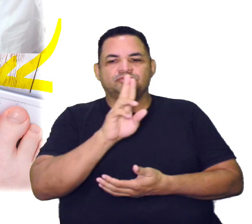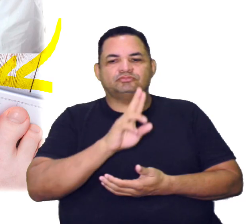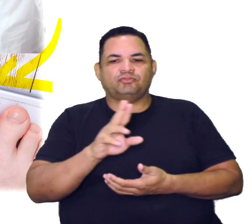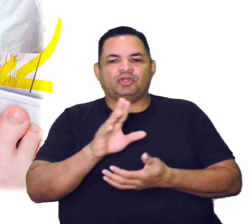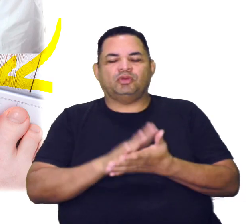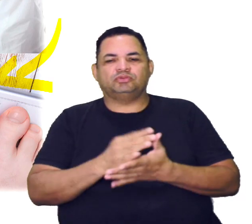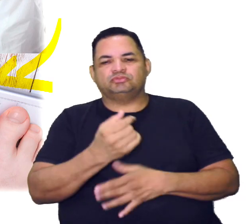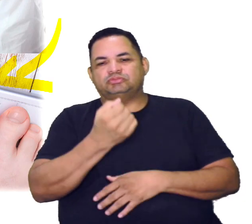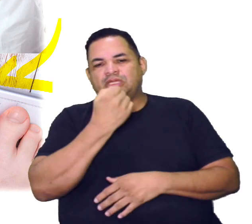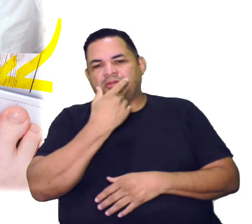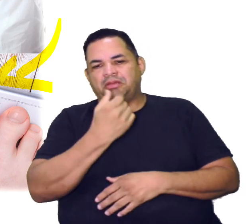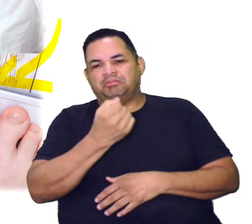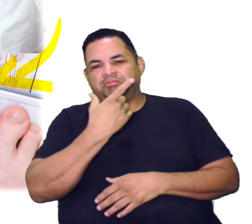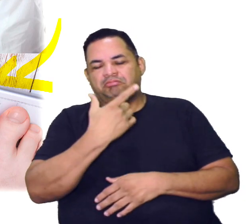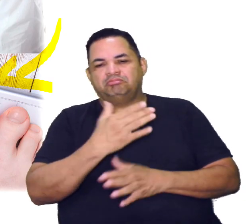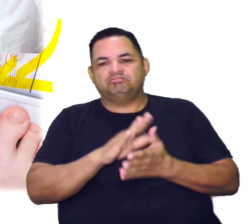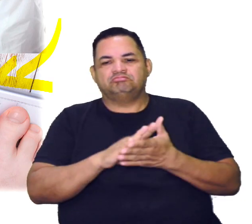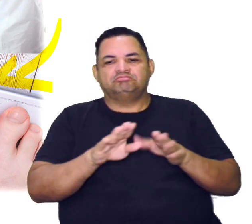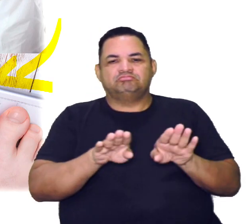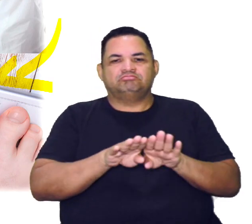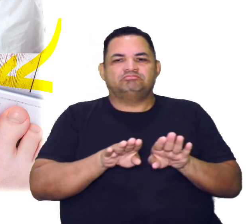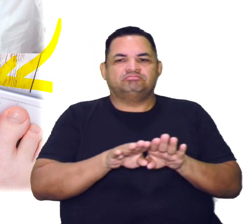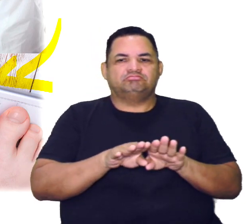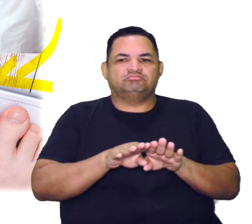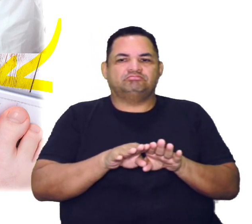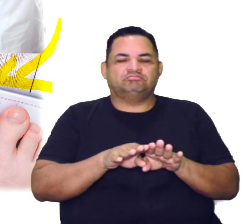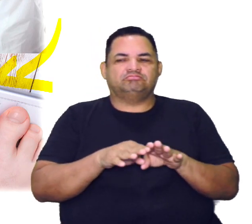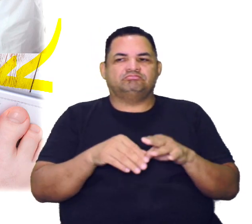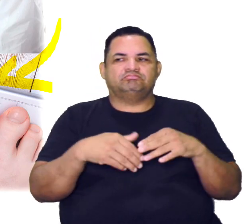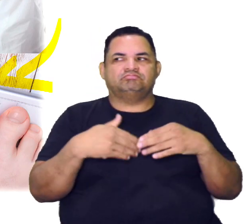muitos medicamentos, passando muitas vezes